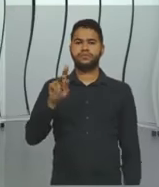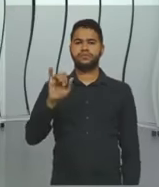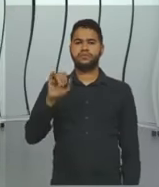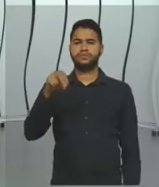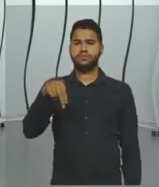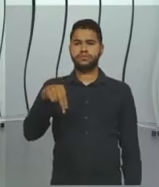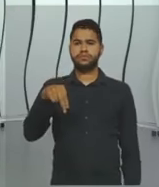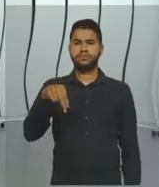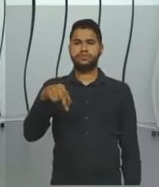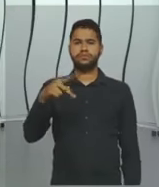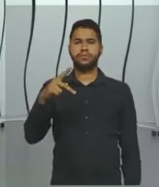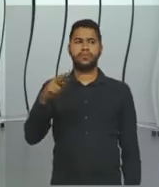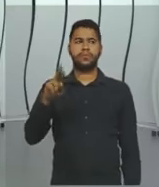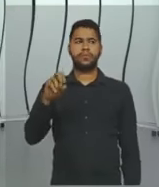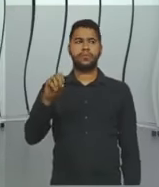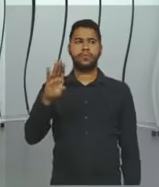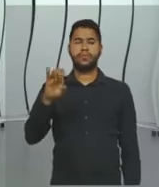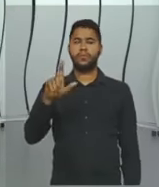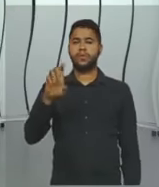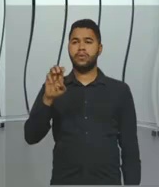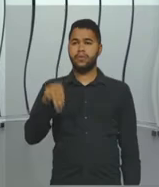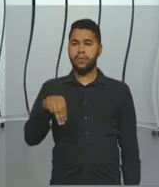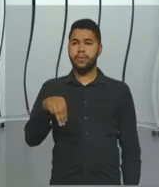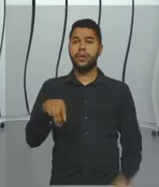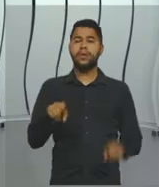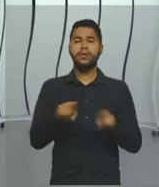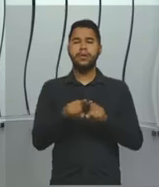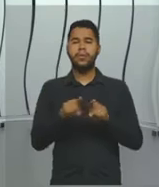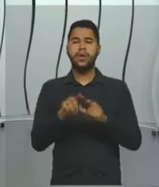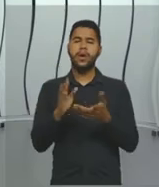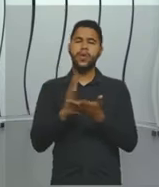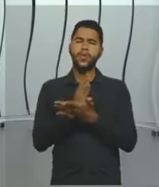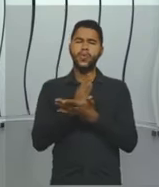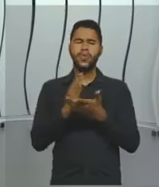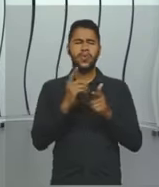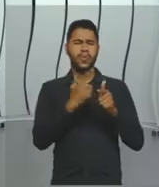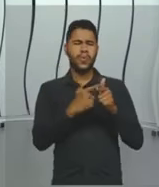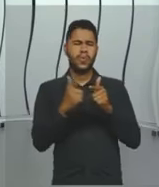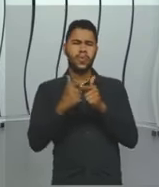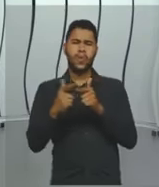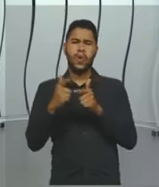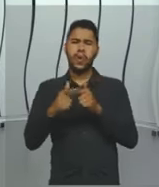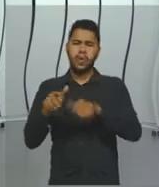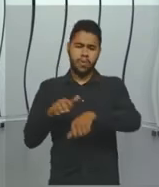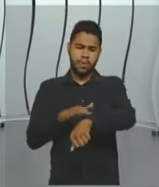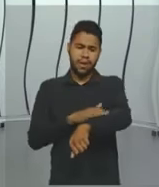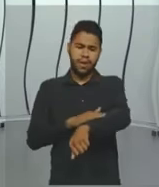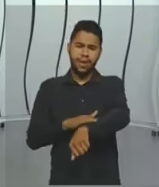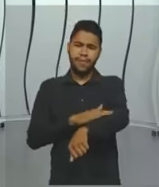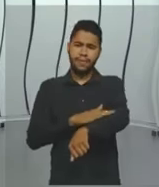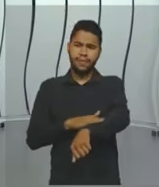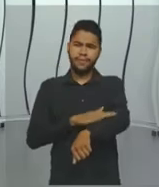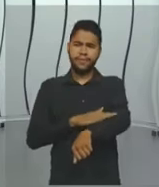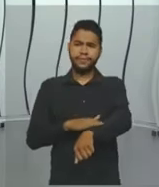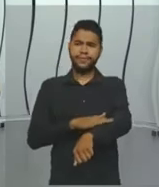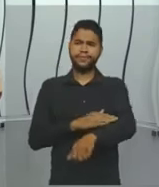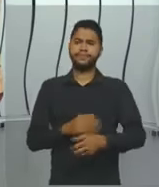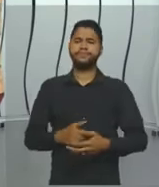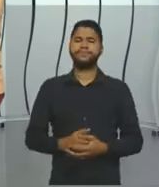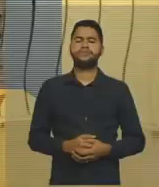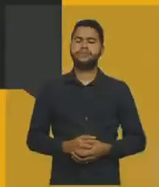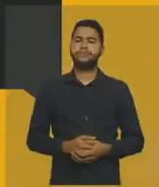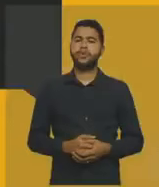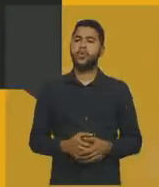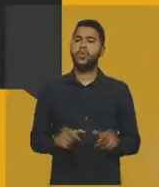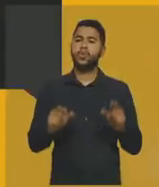Skin significa pele. Então, eu coloquei aí também alguns problemas que a gente pode ter na pele, ok? Skin problems